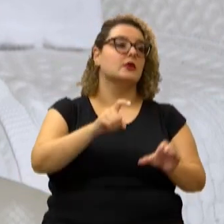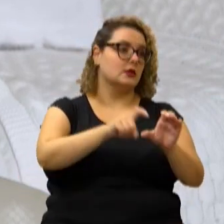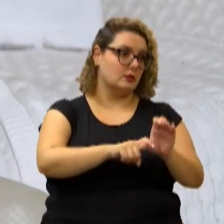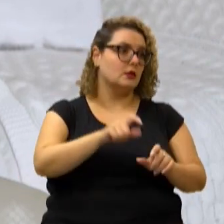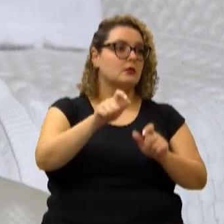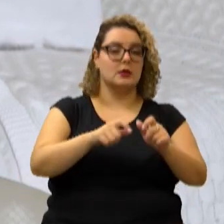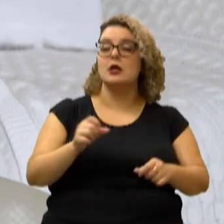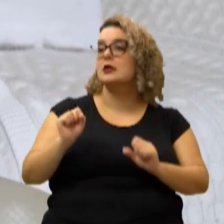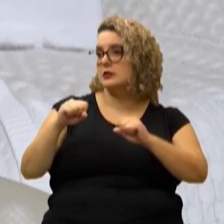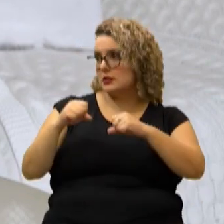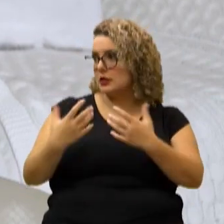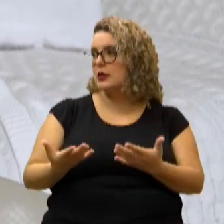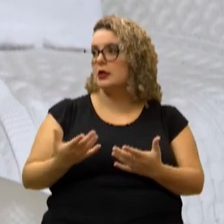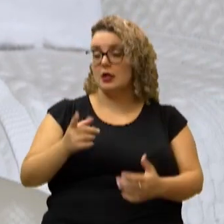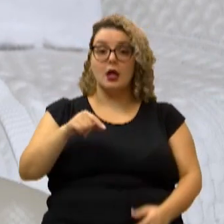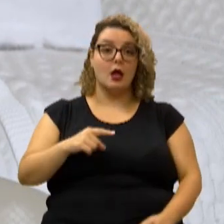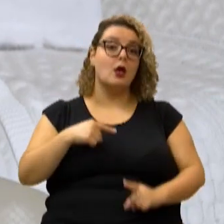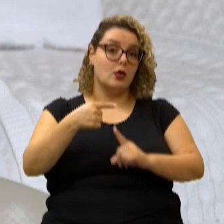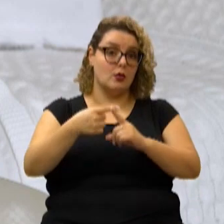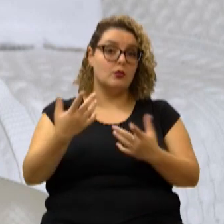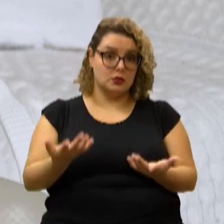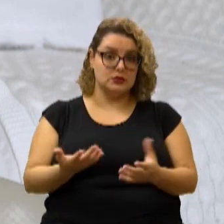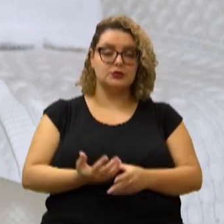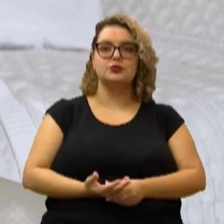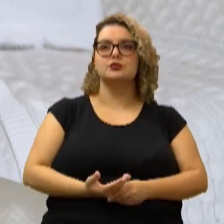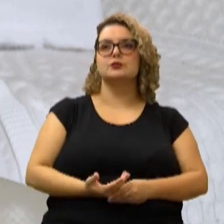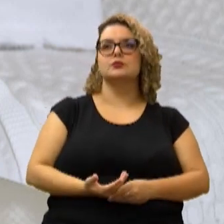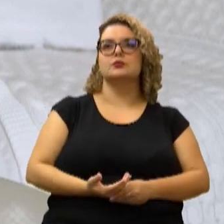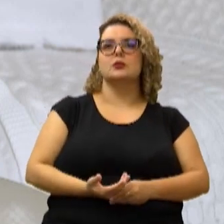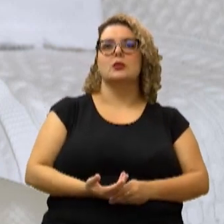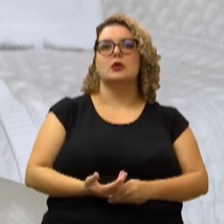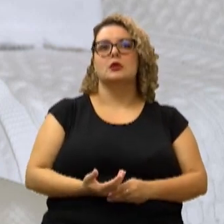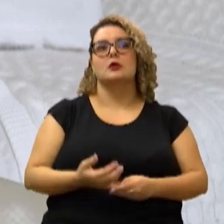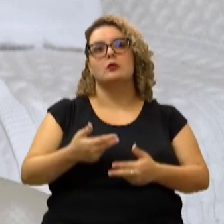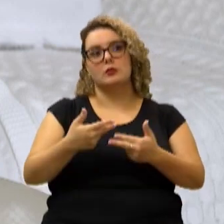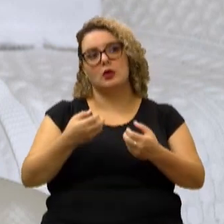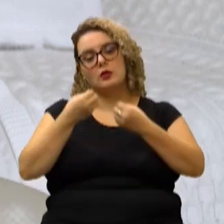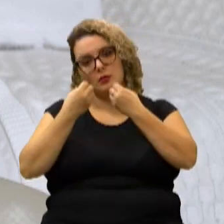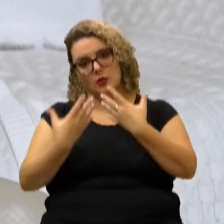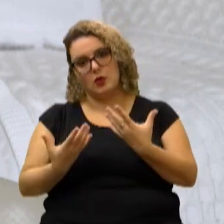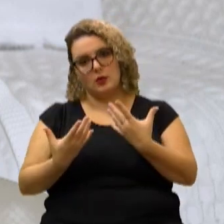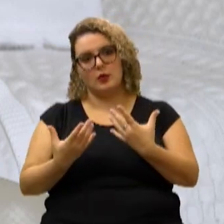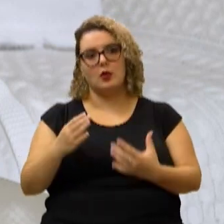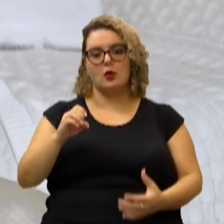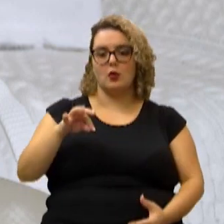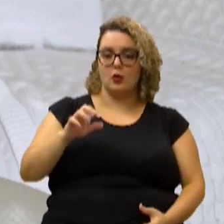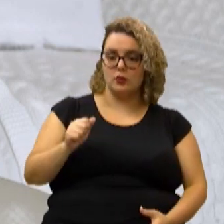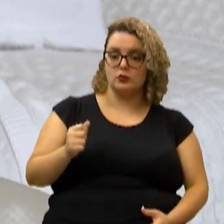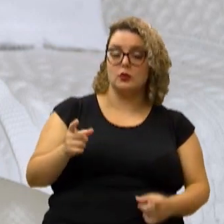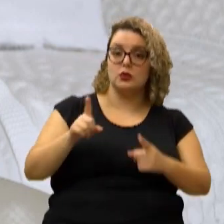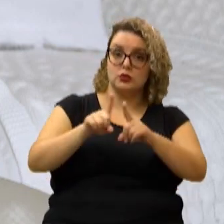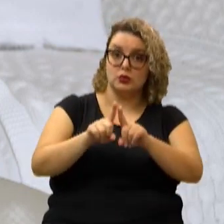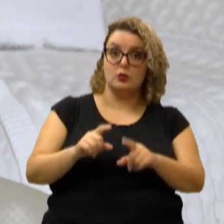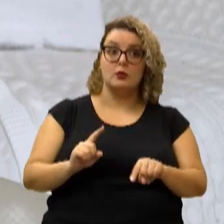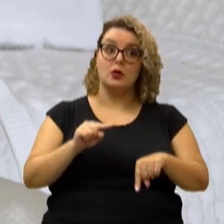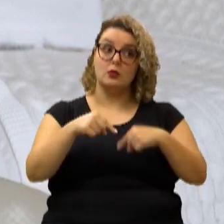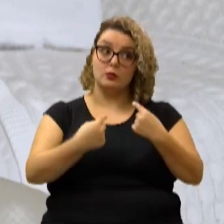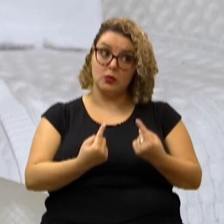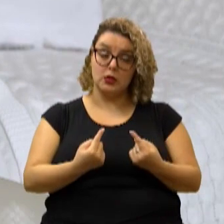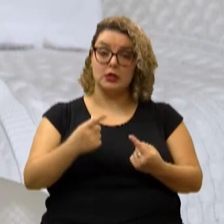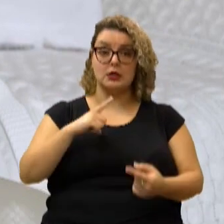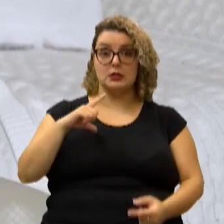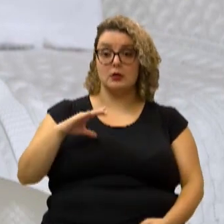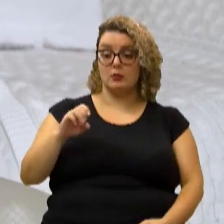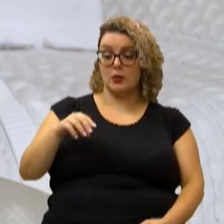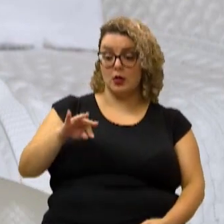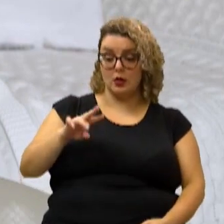pessoa não fica dependendo do outro então esse é o ponto positivo então por um lado é bom ter a conta conjunta por outro lado